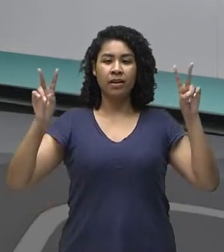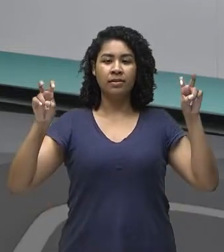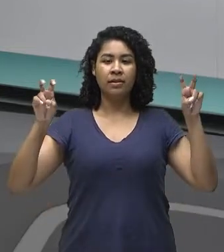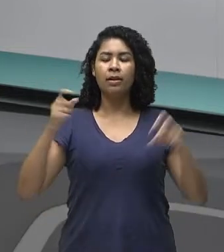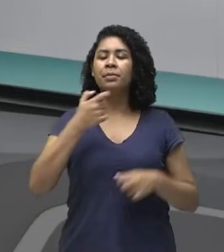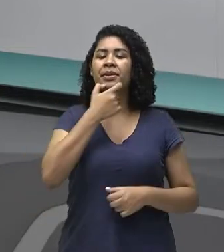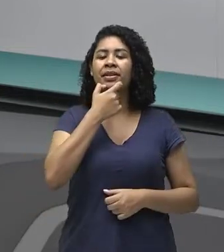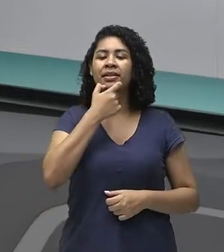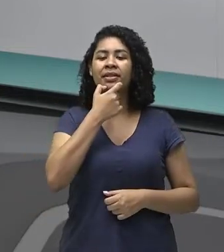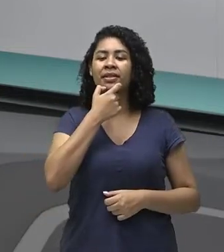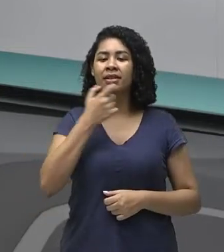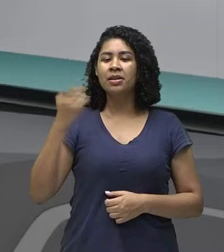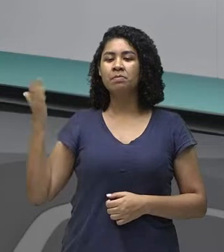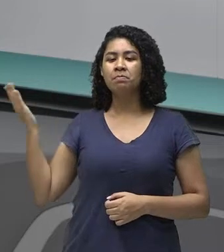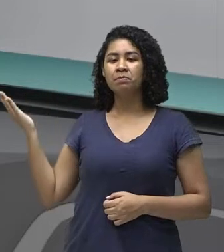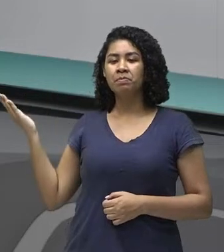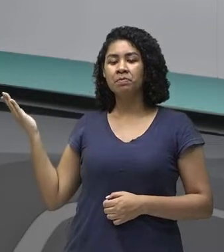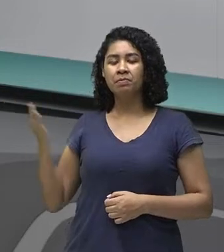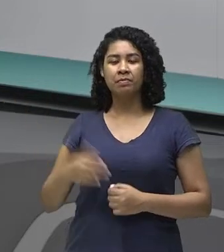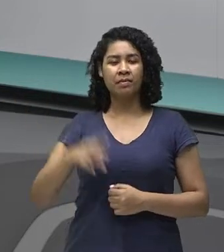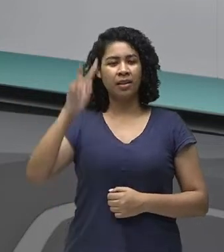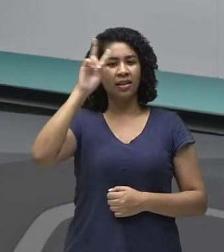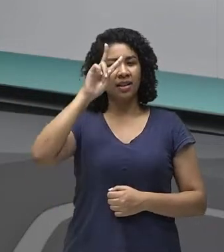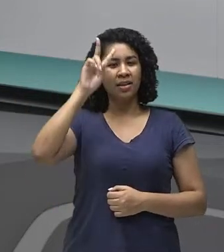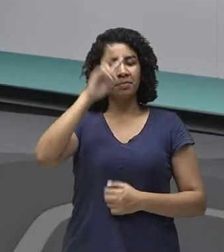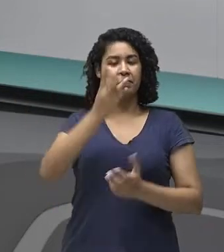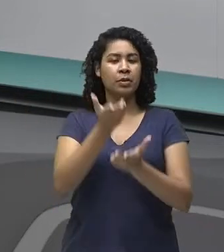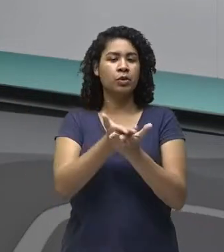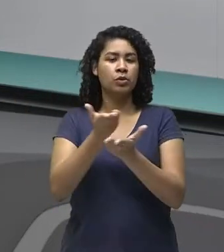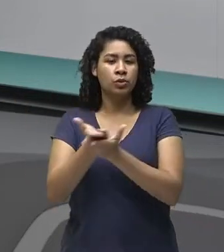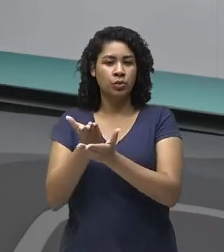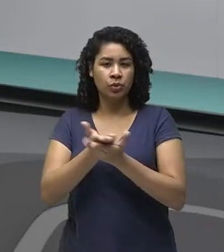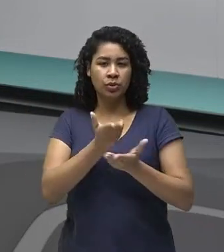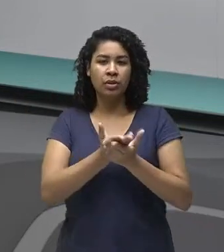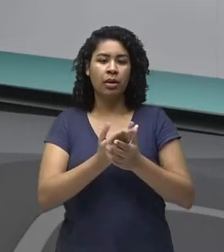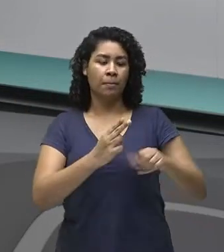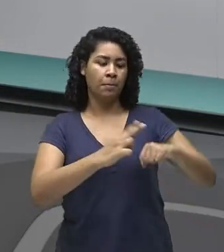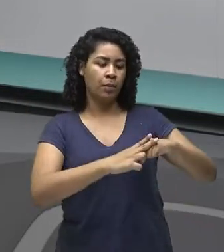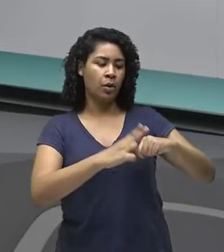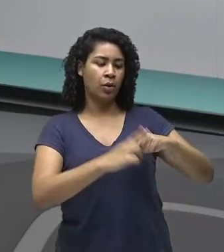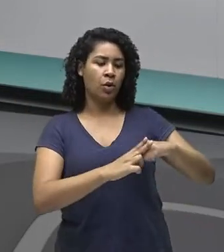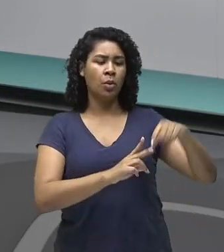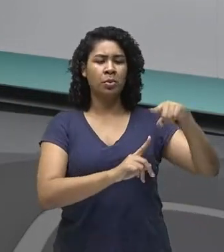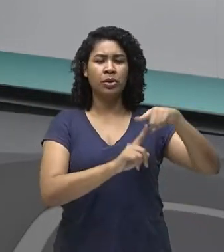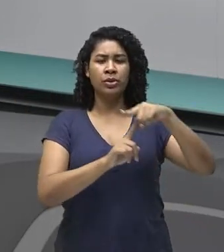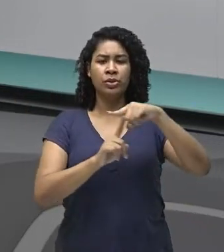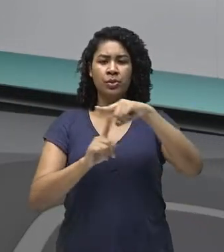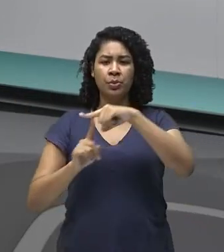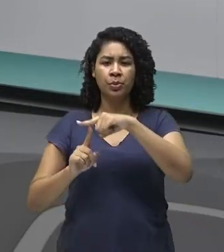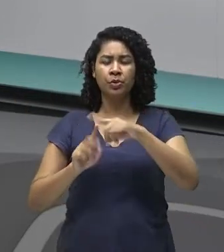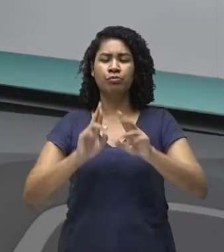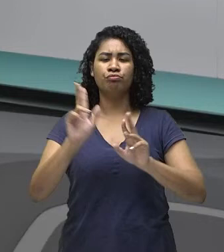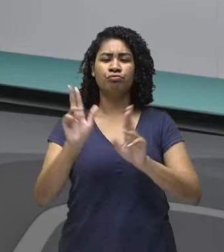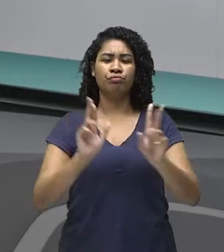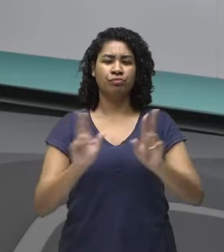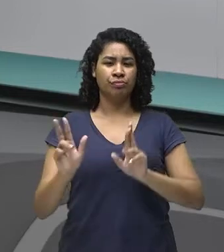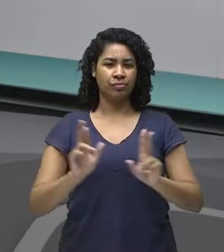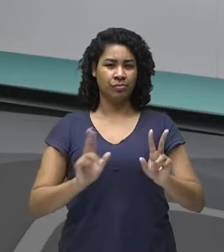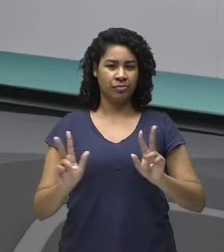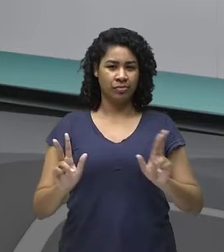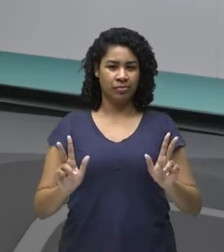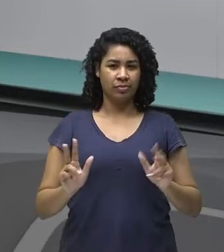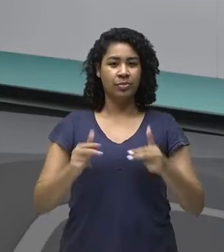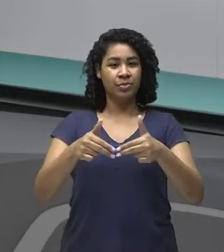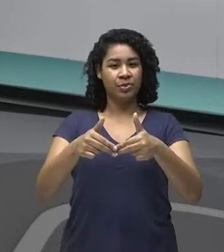íamos estudar diferentes tipos de pronomes, né? Então, o pronome que a gente vai estudar hoje é esse,